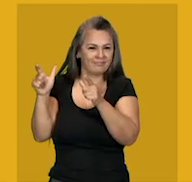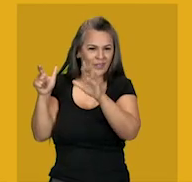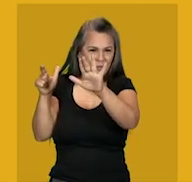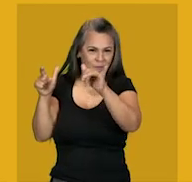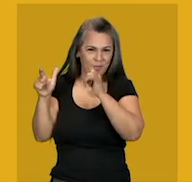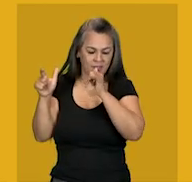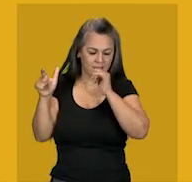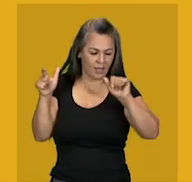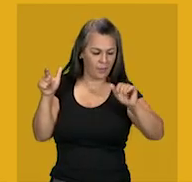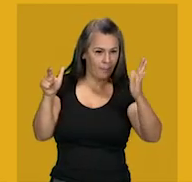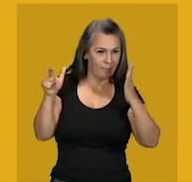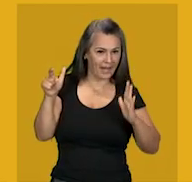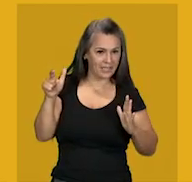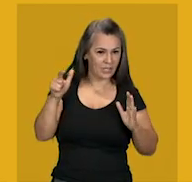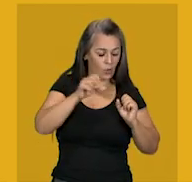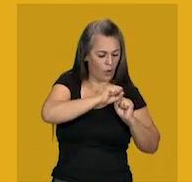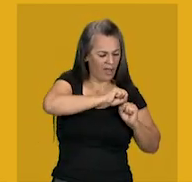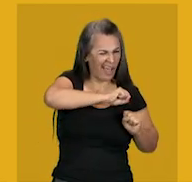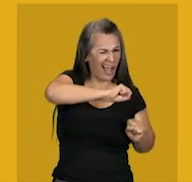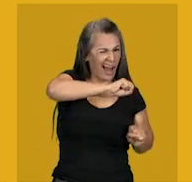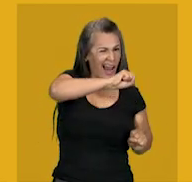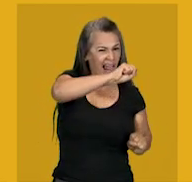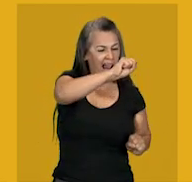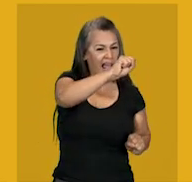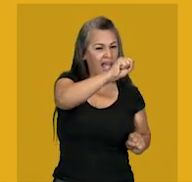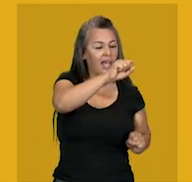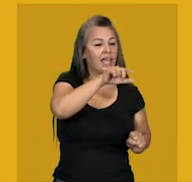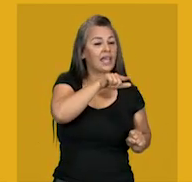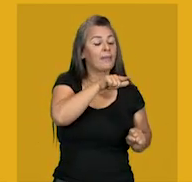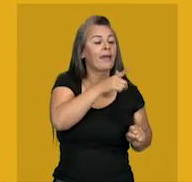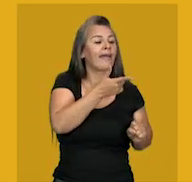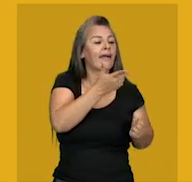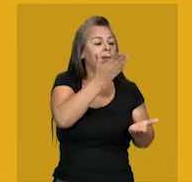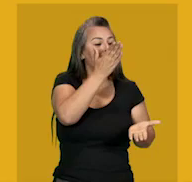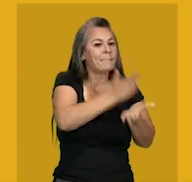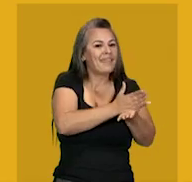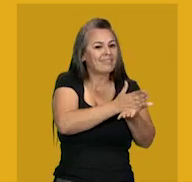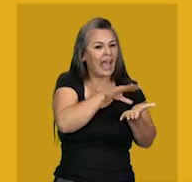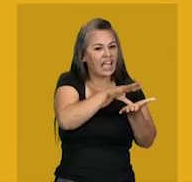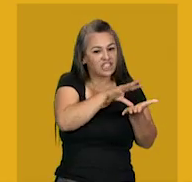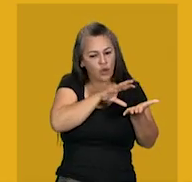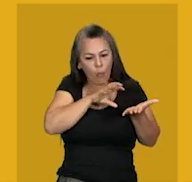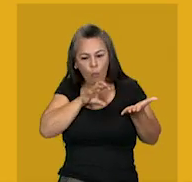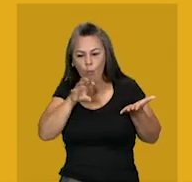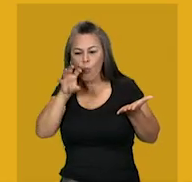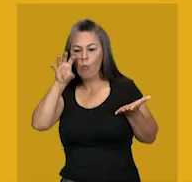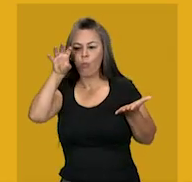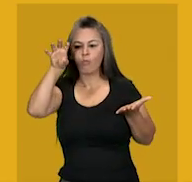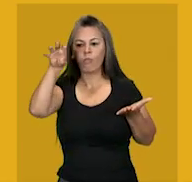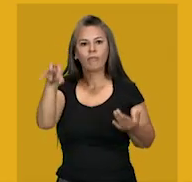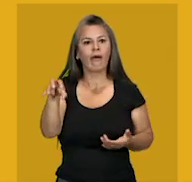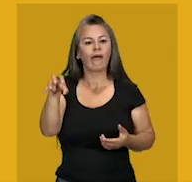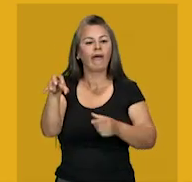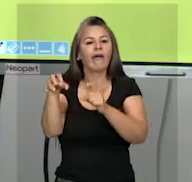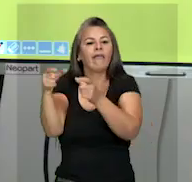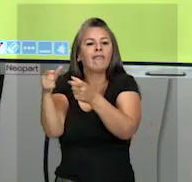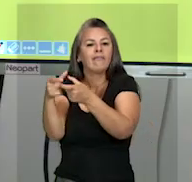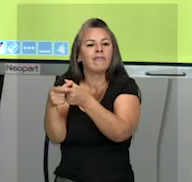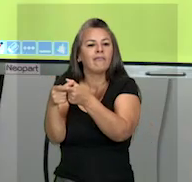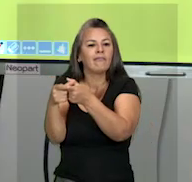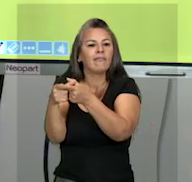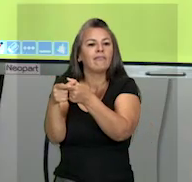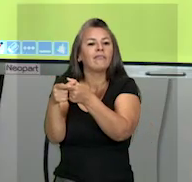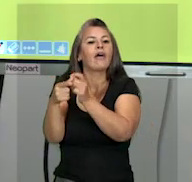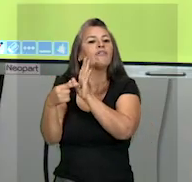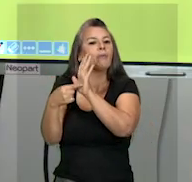Brasil, com esse tamanho todo que nós temos, pega metade da população brasileira e encaixa dentro desse conjunto de ilhas. Vou até mostrar de